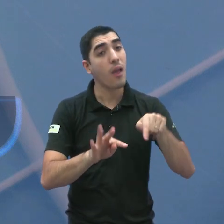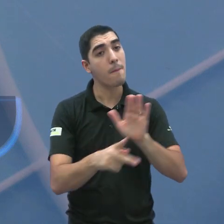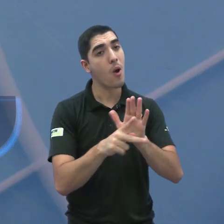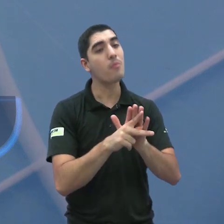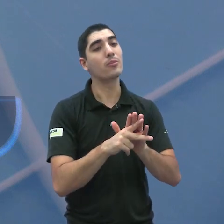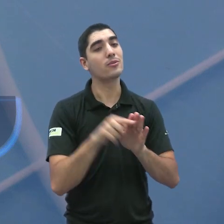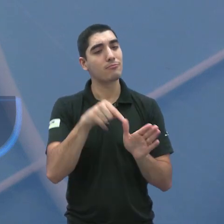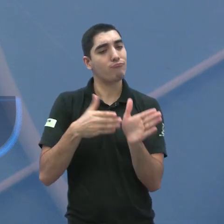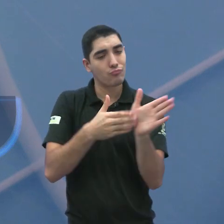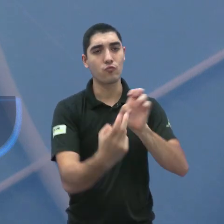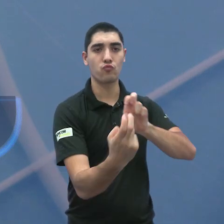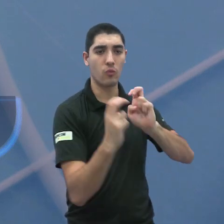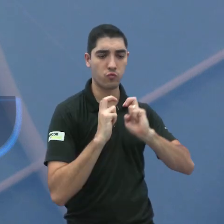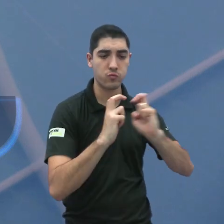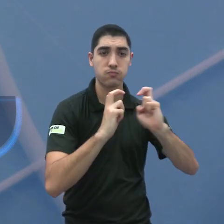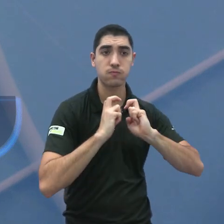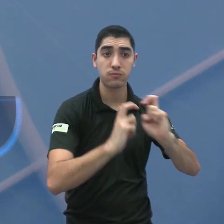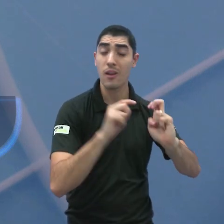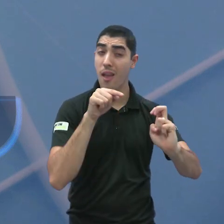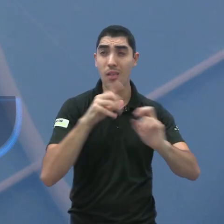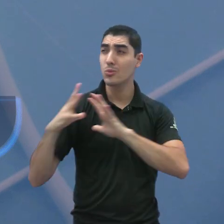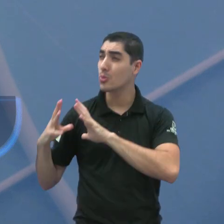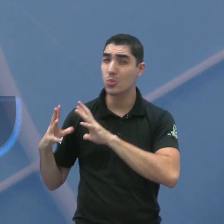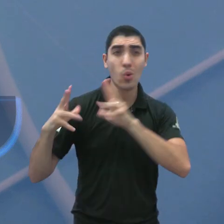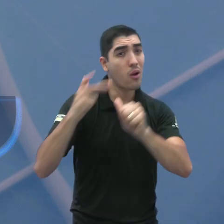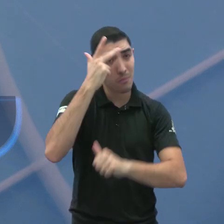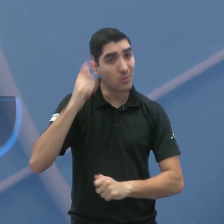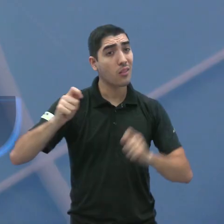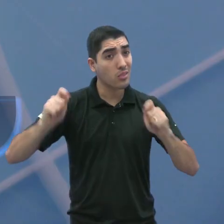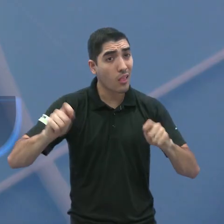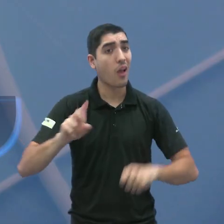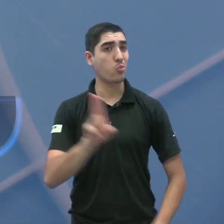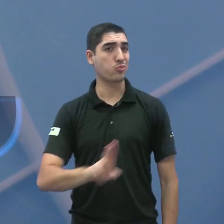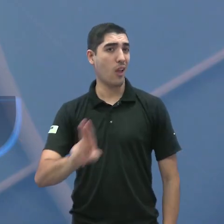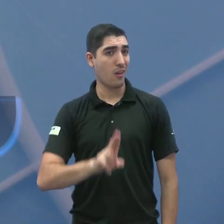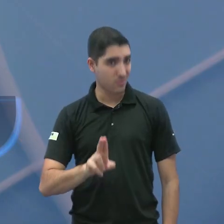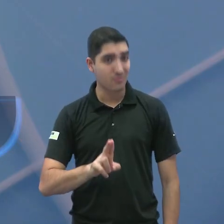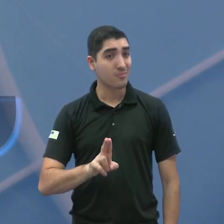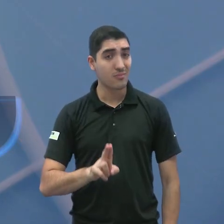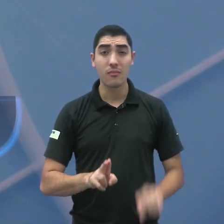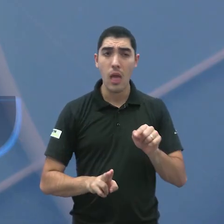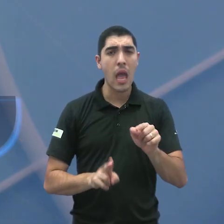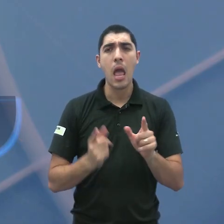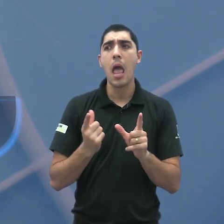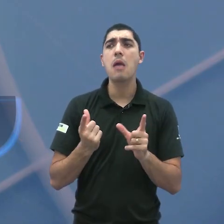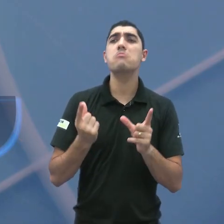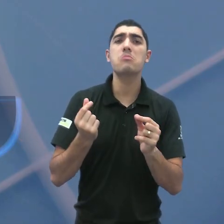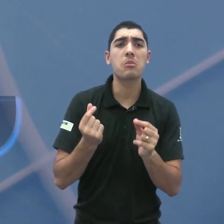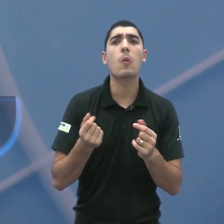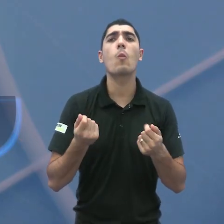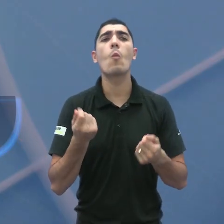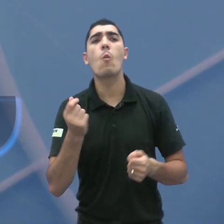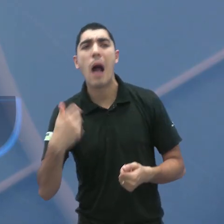é o transporte de massa que todo mundo utiliza, né, independente da sua faixa financeira.